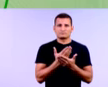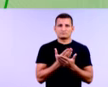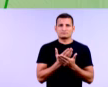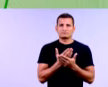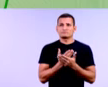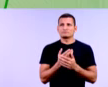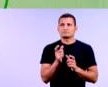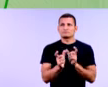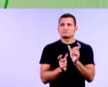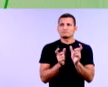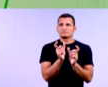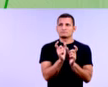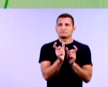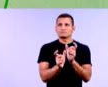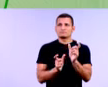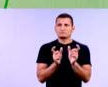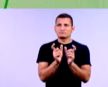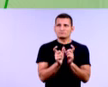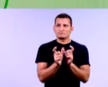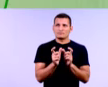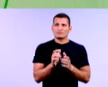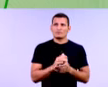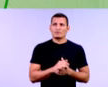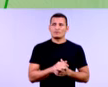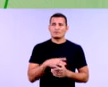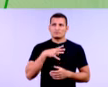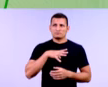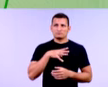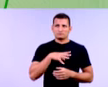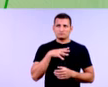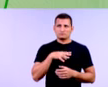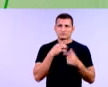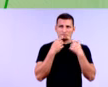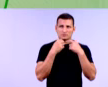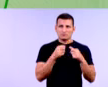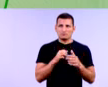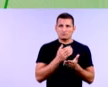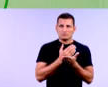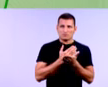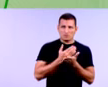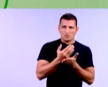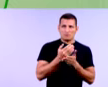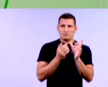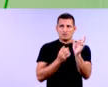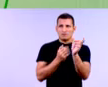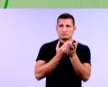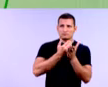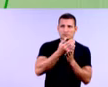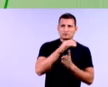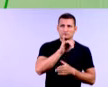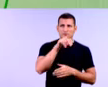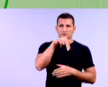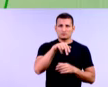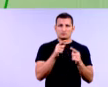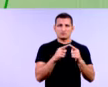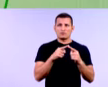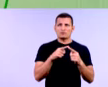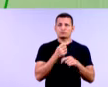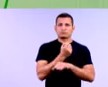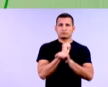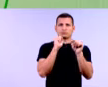na nossa língua, as palavras que começam com in, que tem in, significa negação, não,